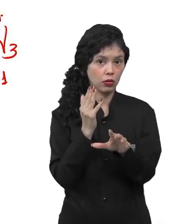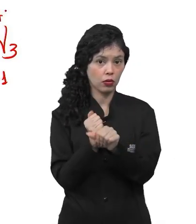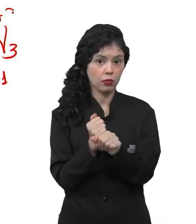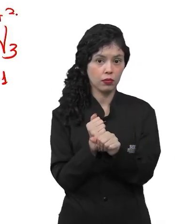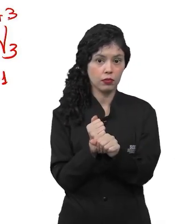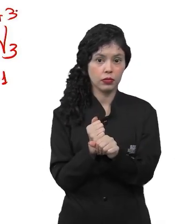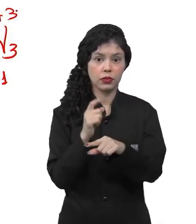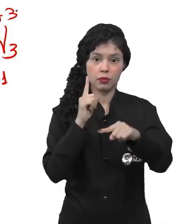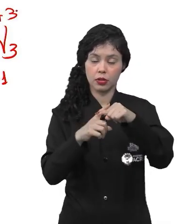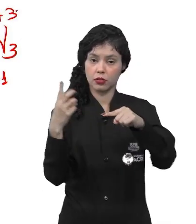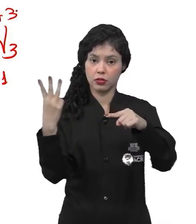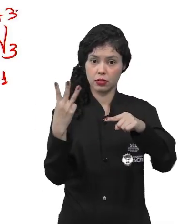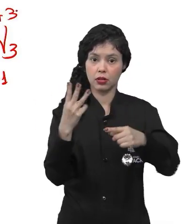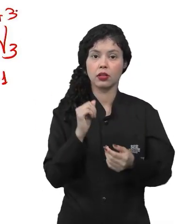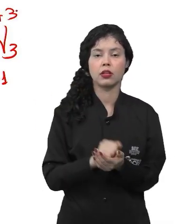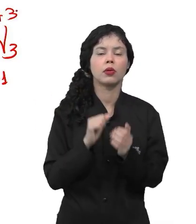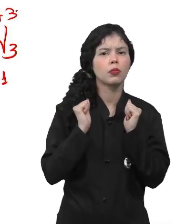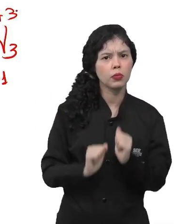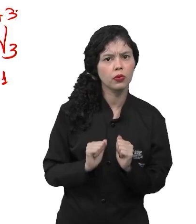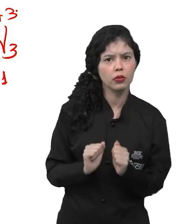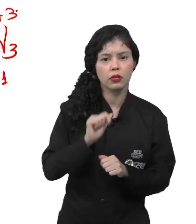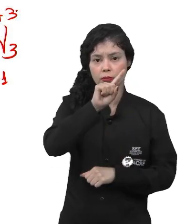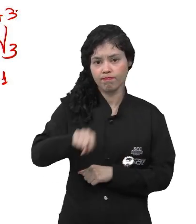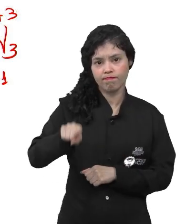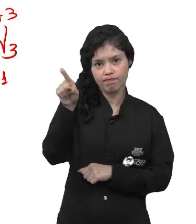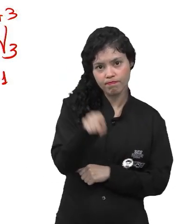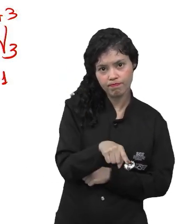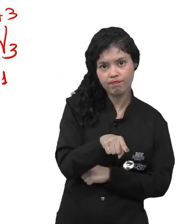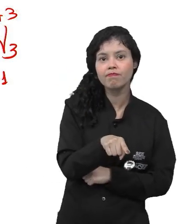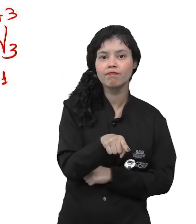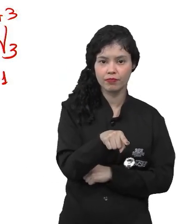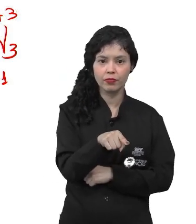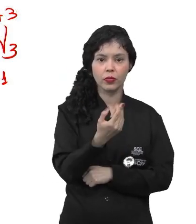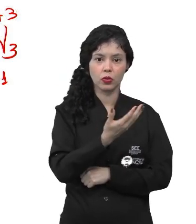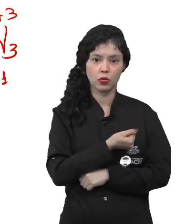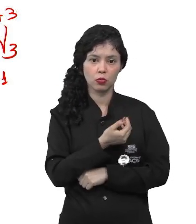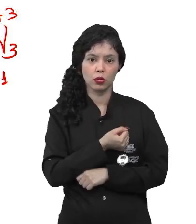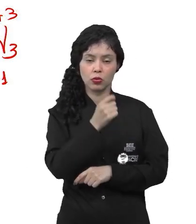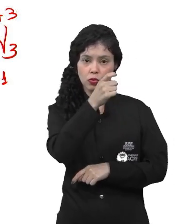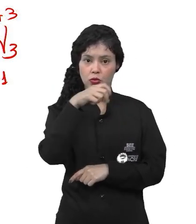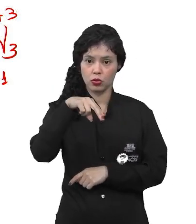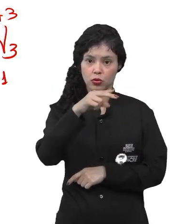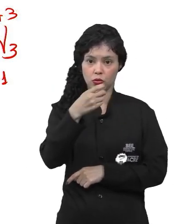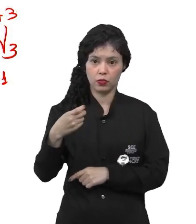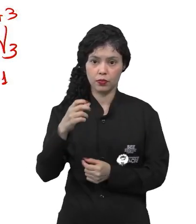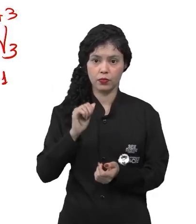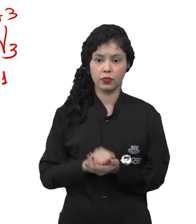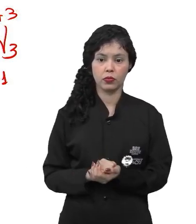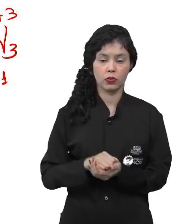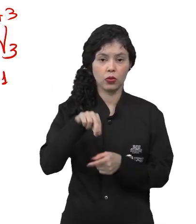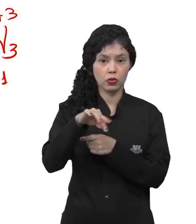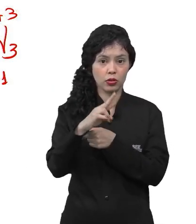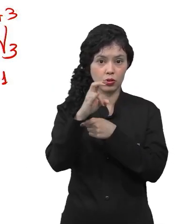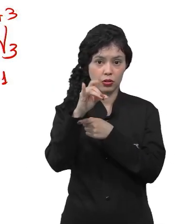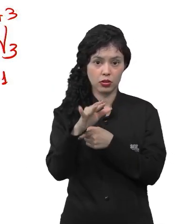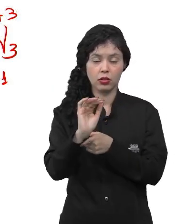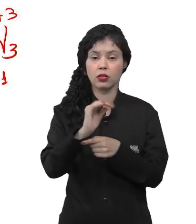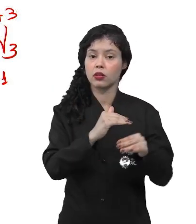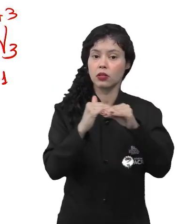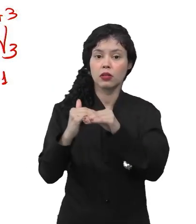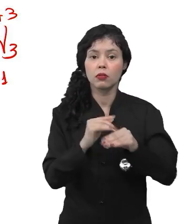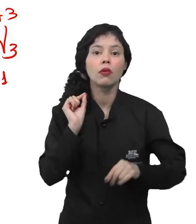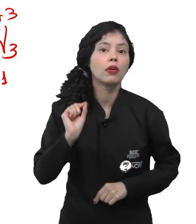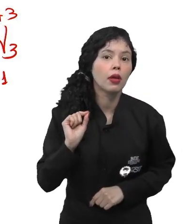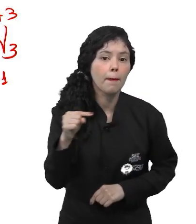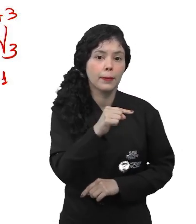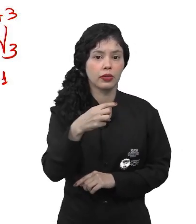vai ficar mais 3. Para poder anular o número de NOx, o nitrogênio vai ficar com carga igual a